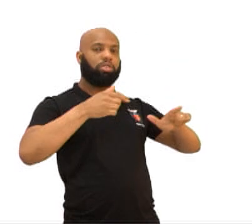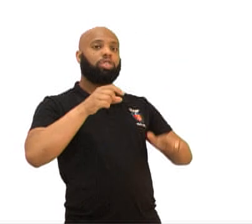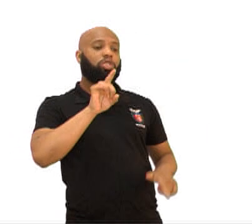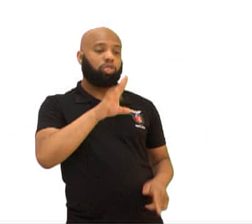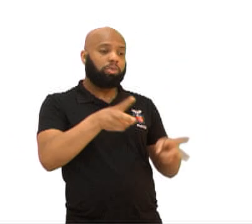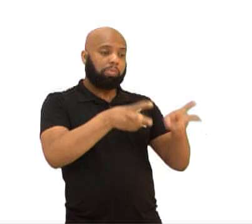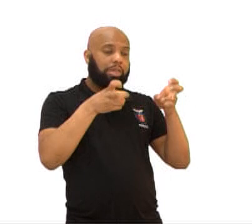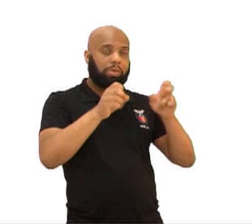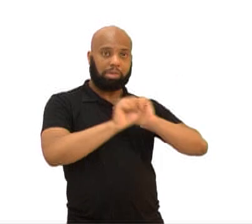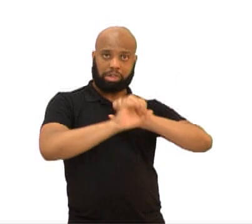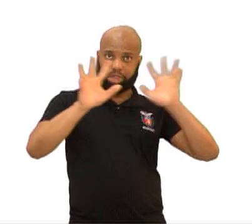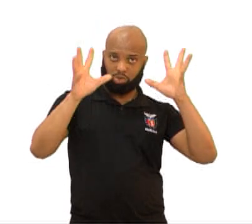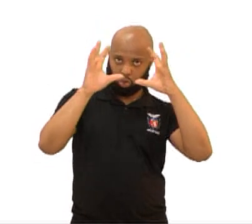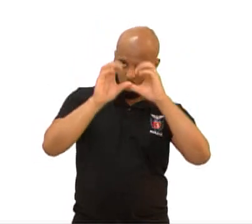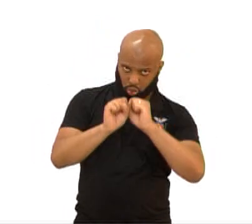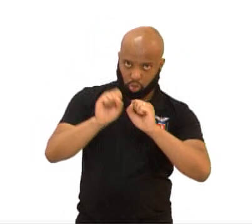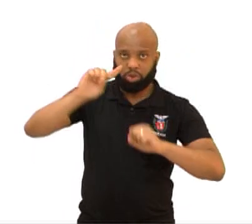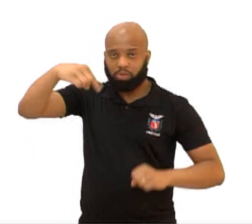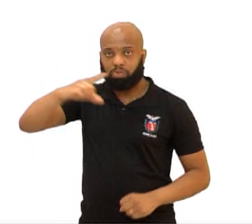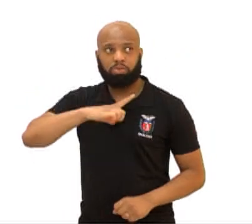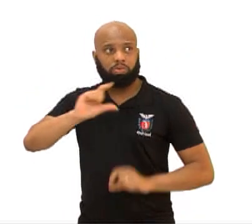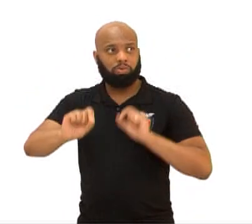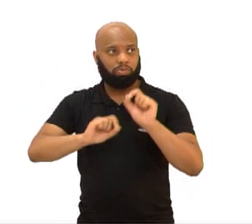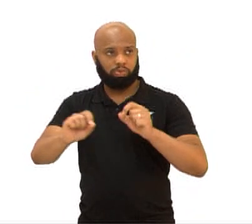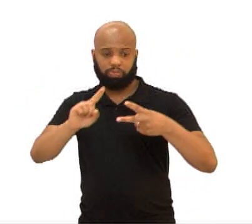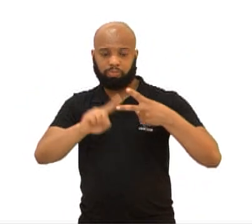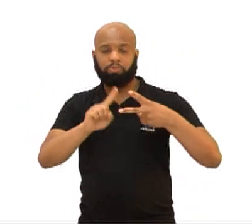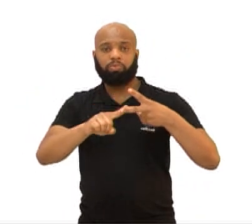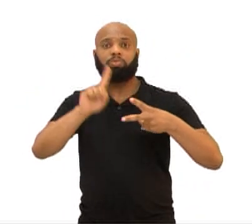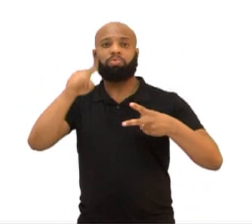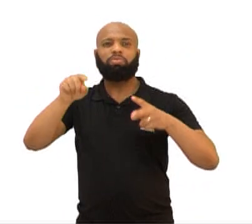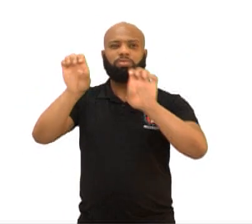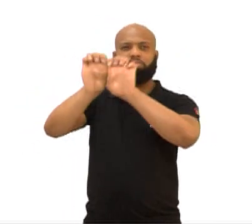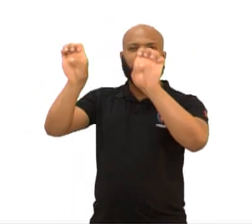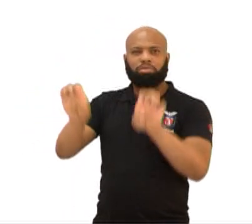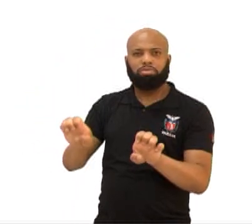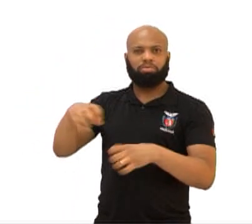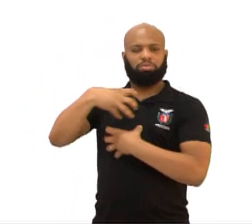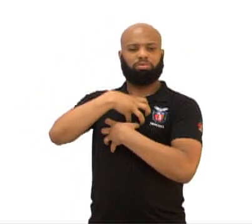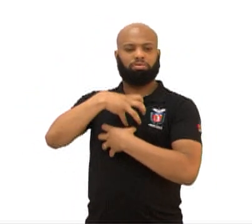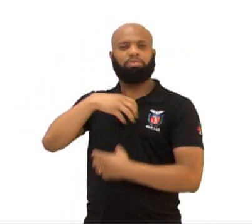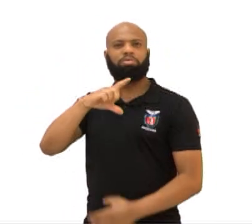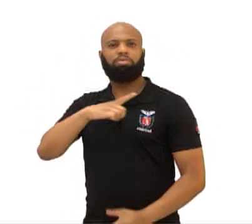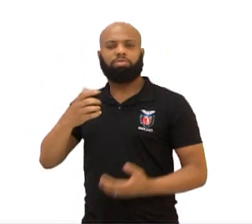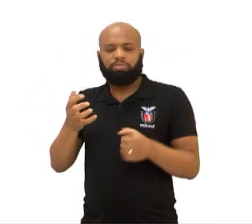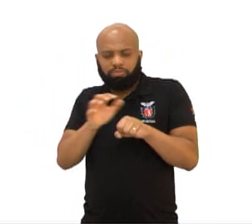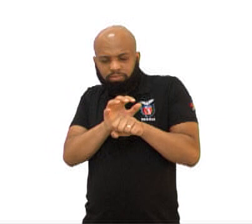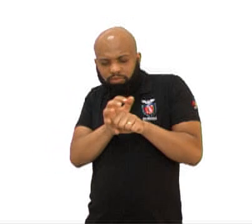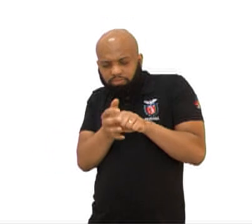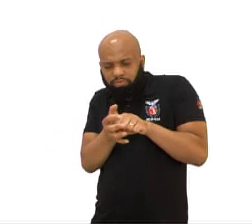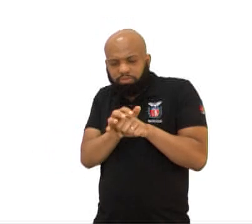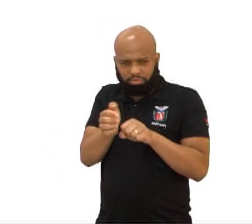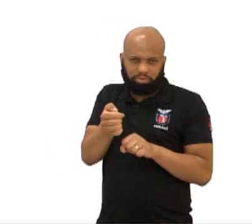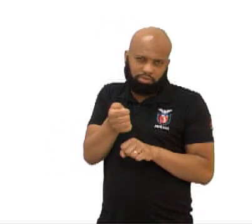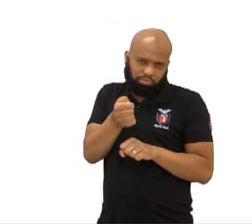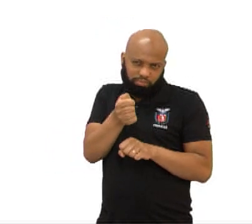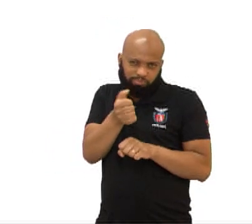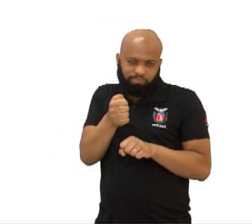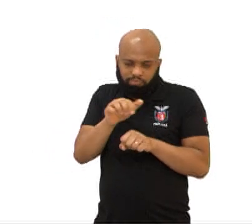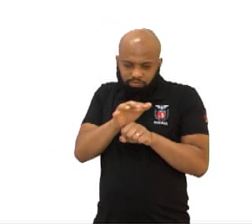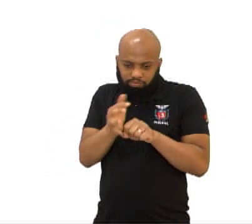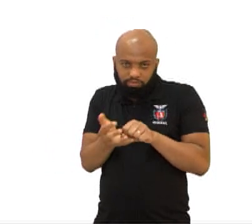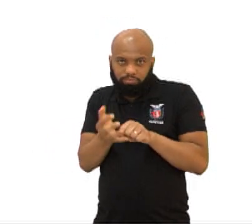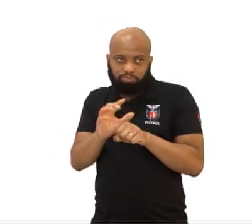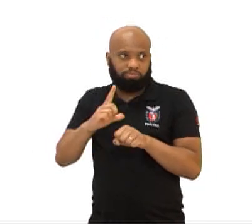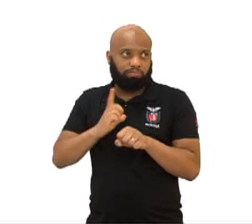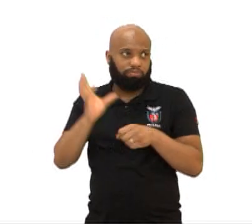escuro. Temos depois uma estrutura um pouquinho mais arredondada dentro dos